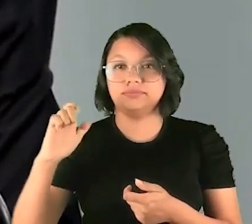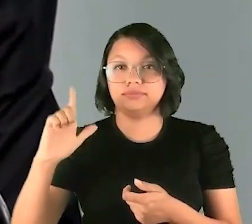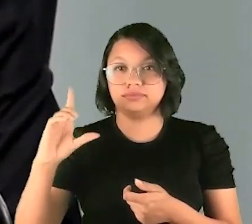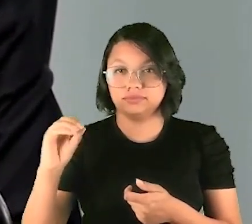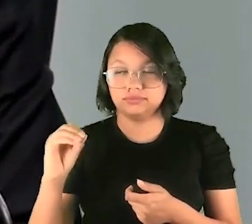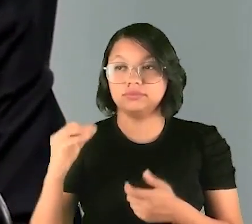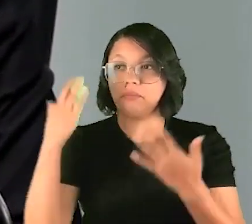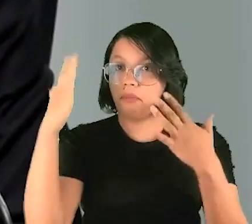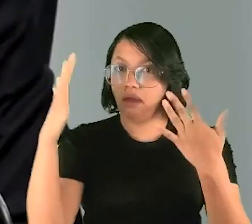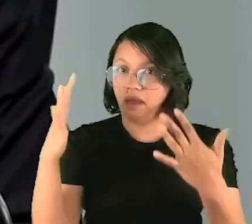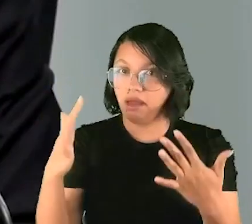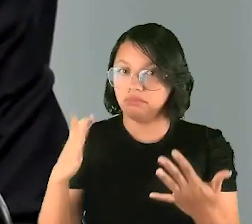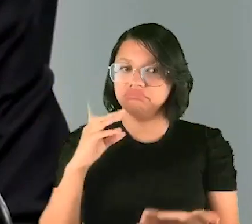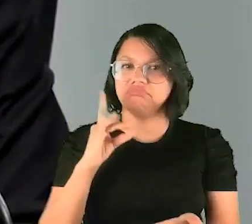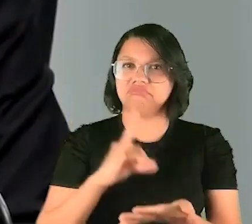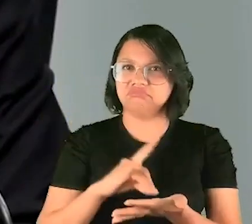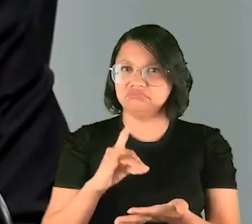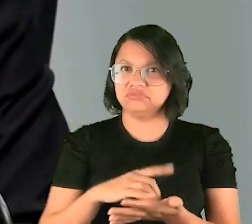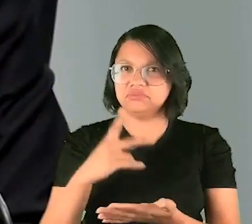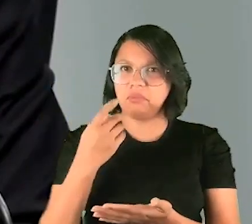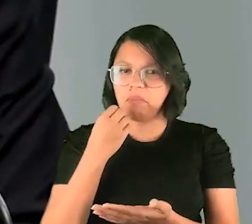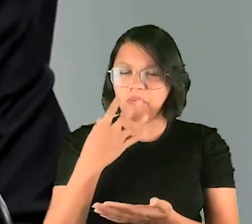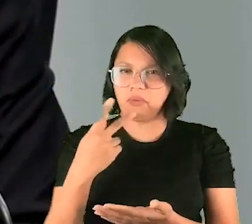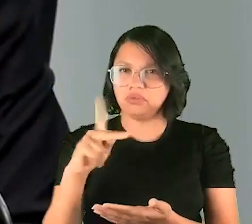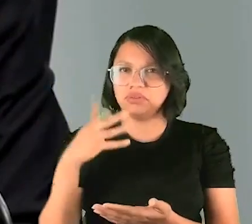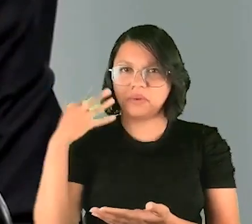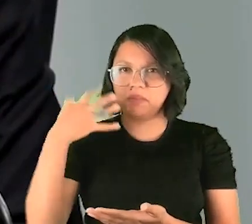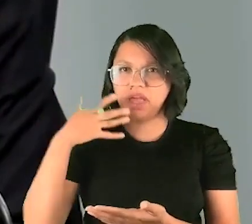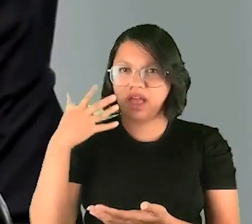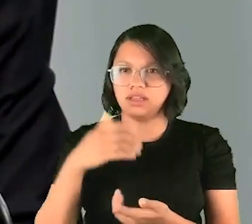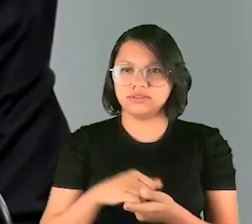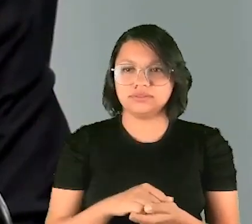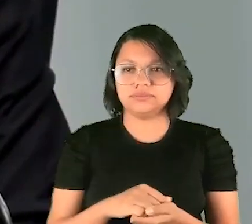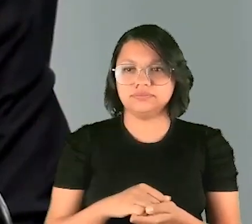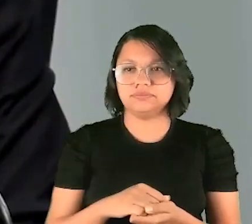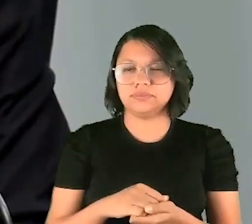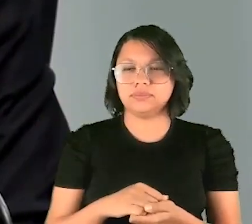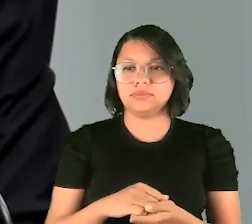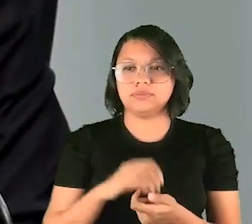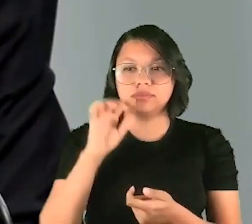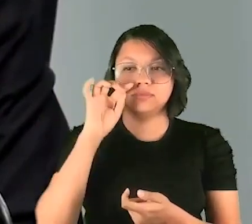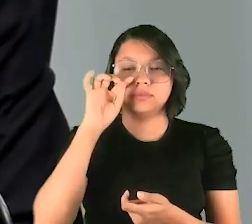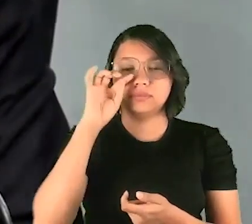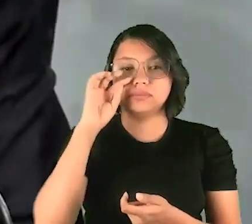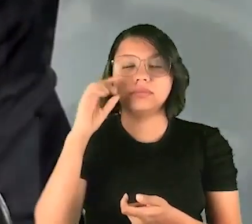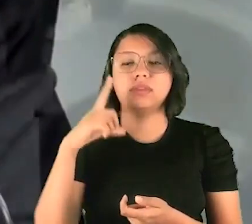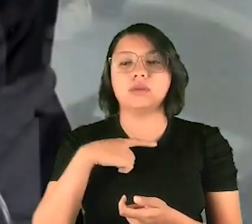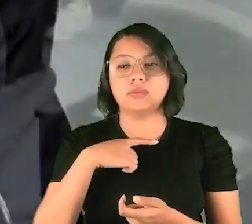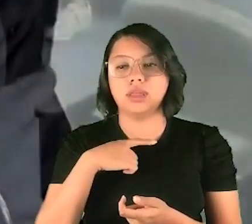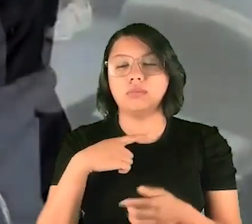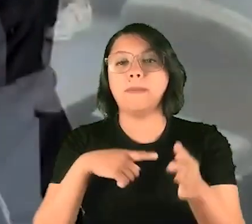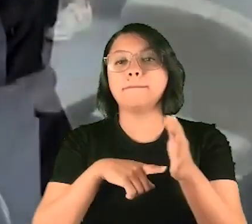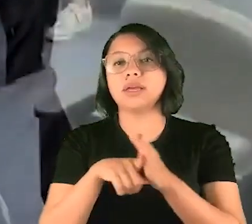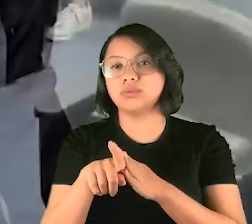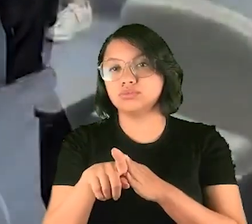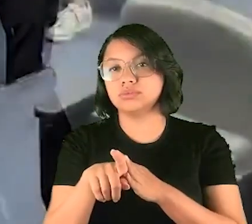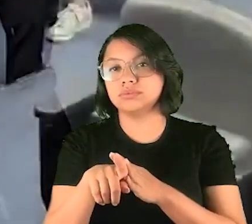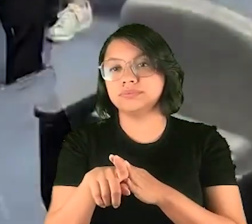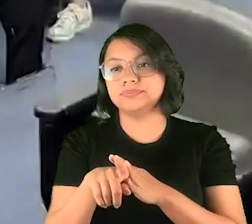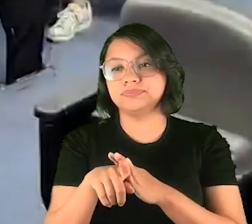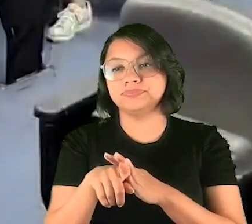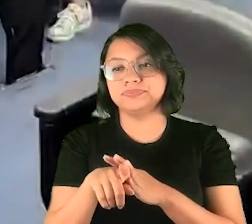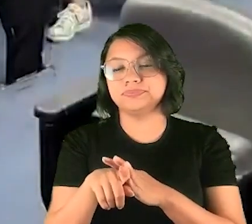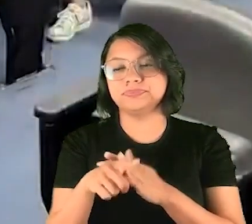Bom dia, sou Marcelo, parabéns. Realmente foi muito boa a palestra. Eu